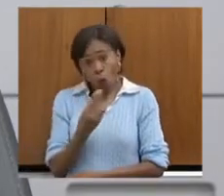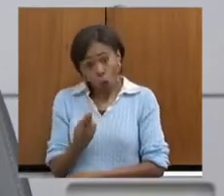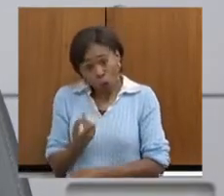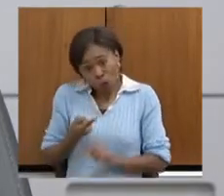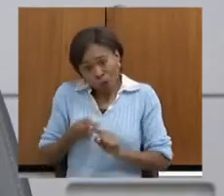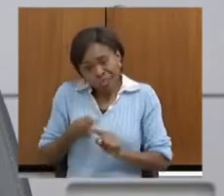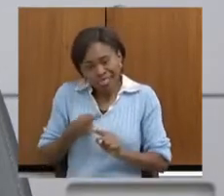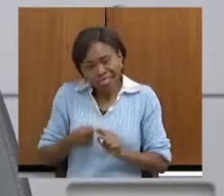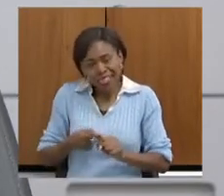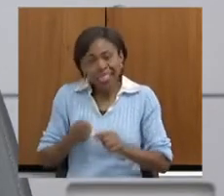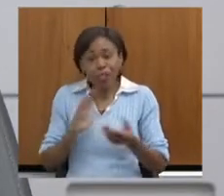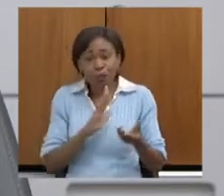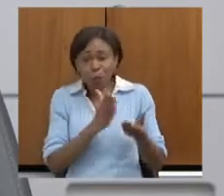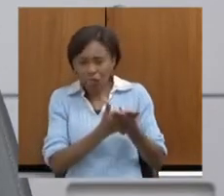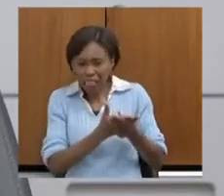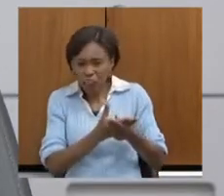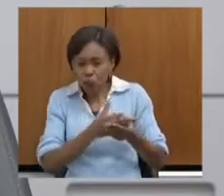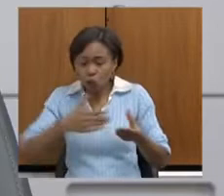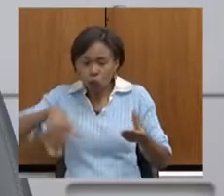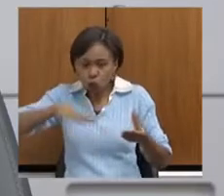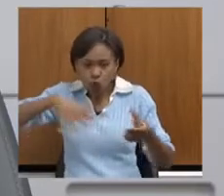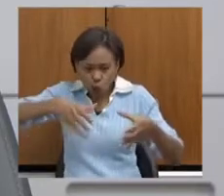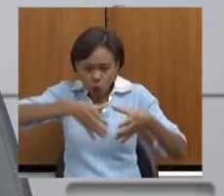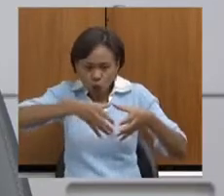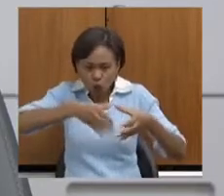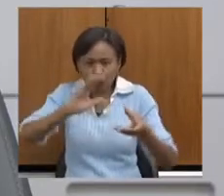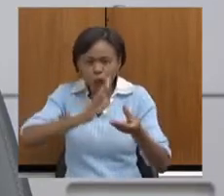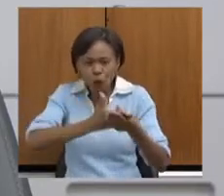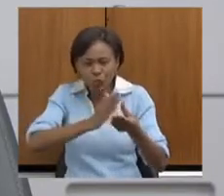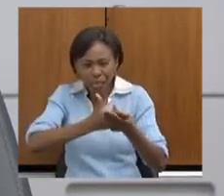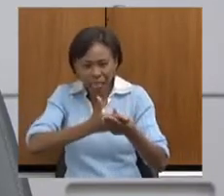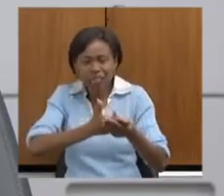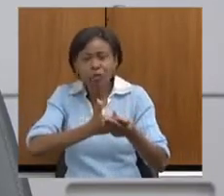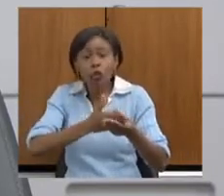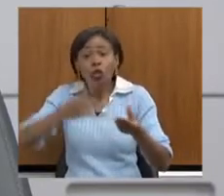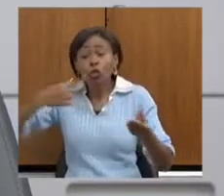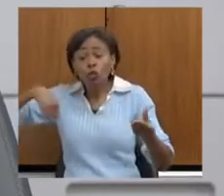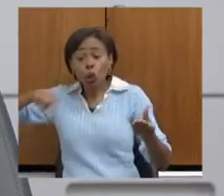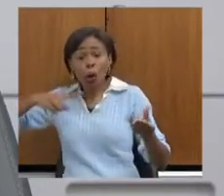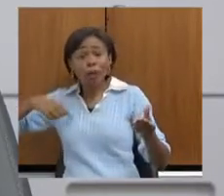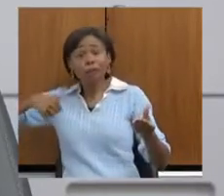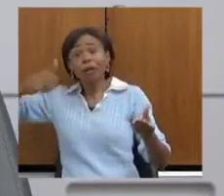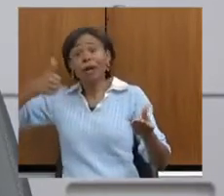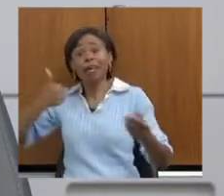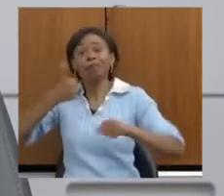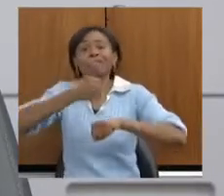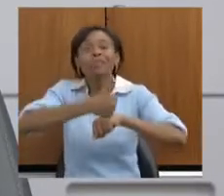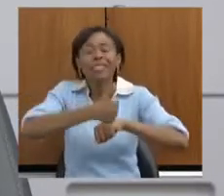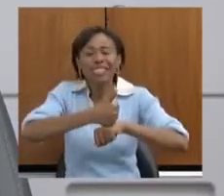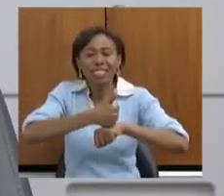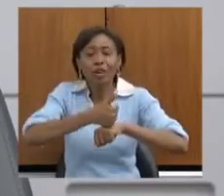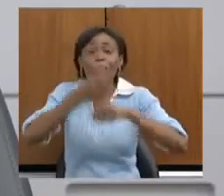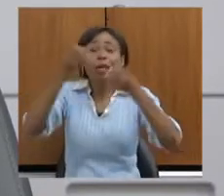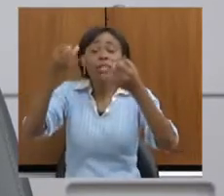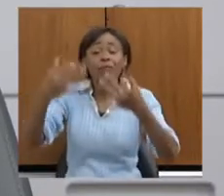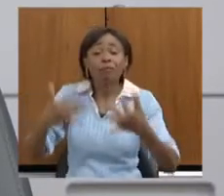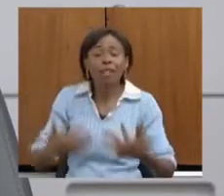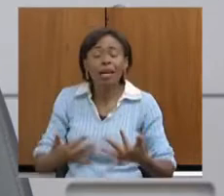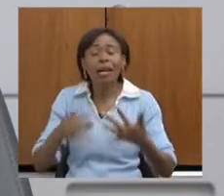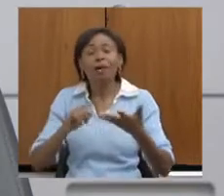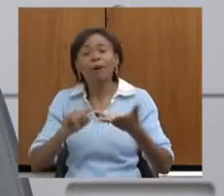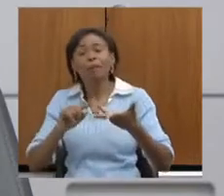no decorrer desses processos coletivos a gente se coloca muitas vezes à frente das pessoas mais necessitadas para explicar as